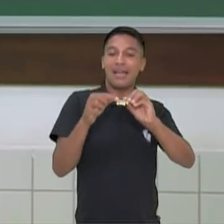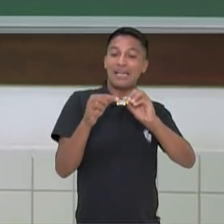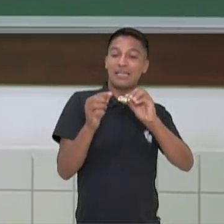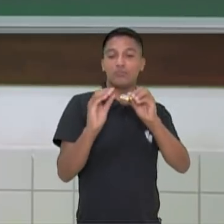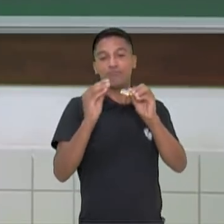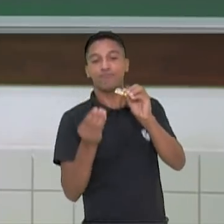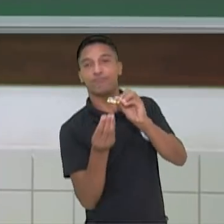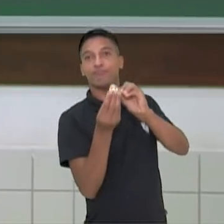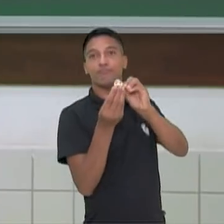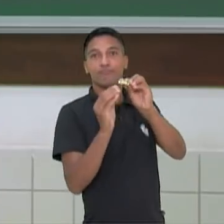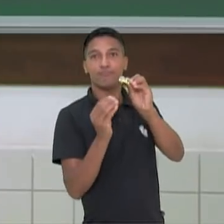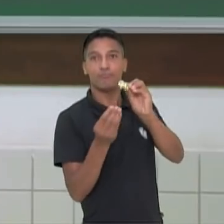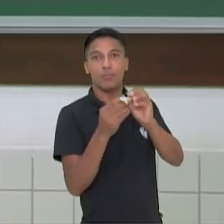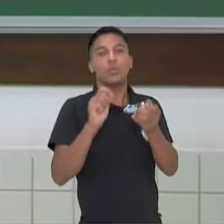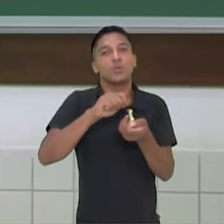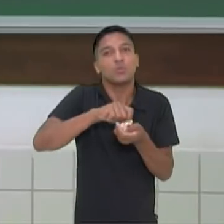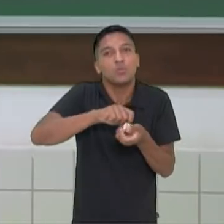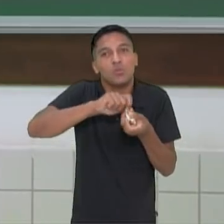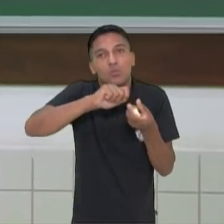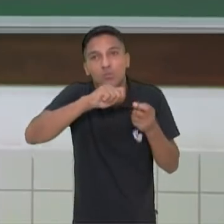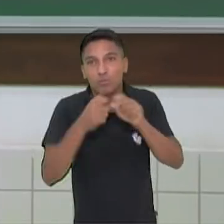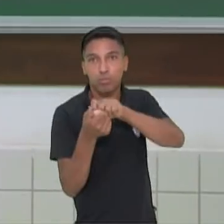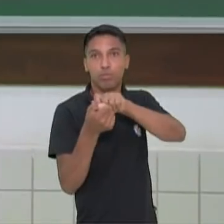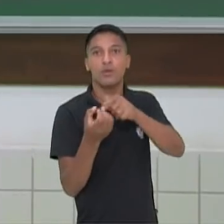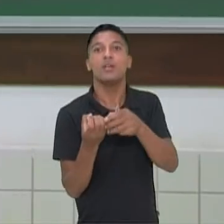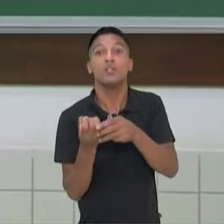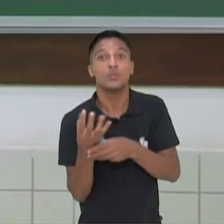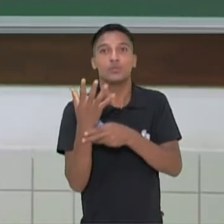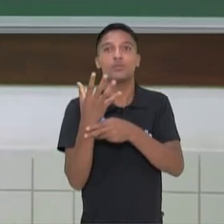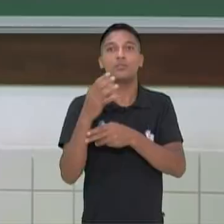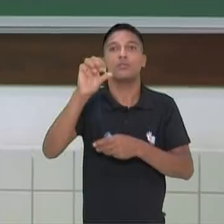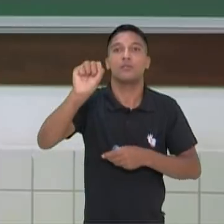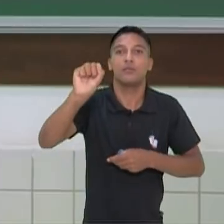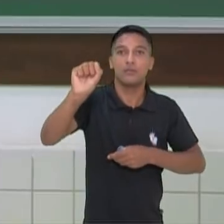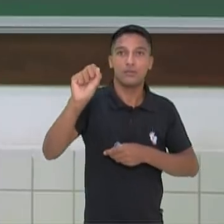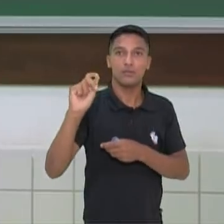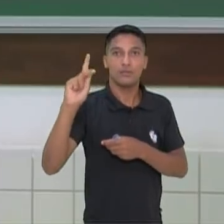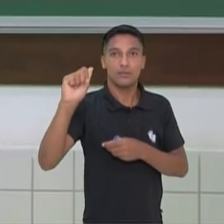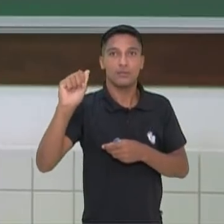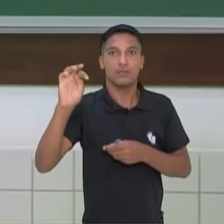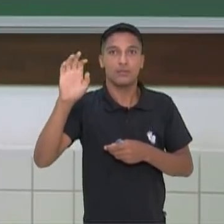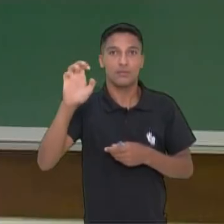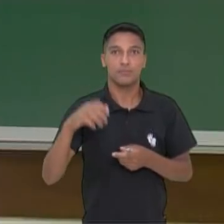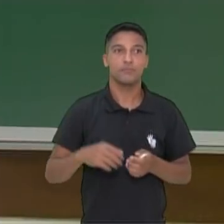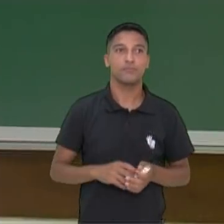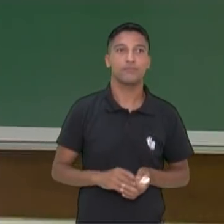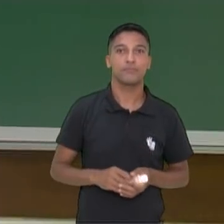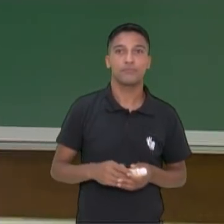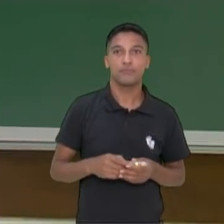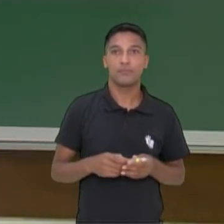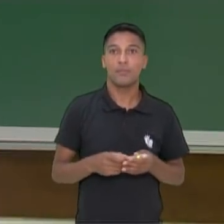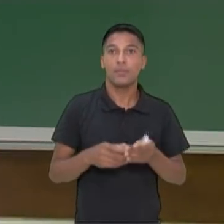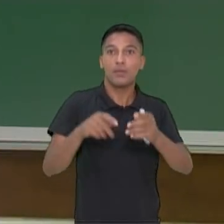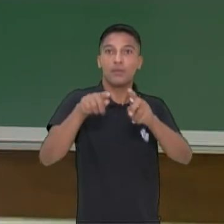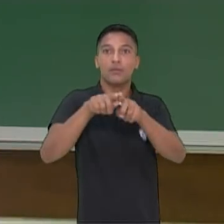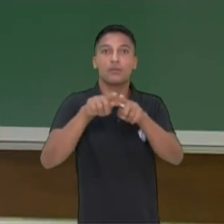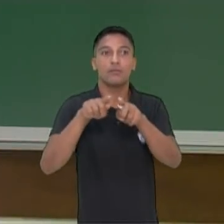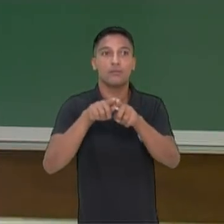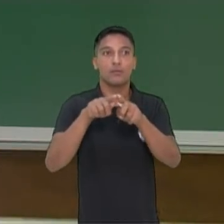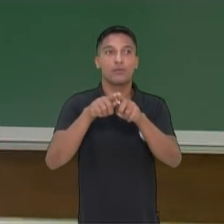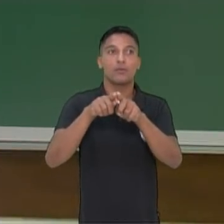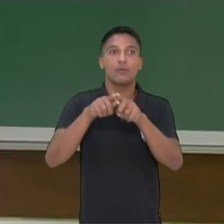da prancha, tá? Daí que surgiu o skate. Mas existe uma outra ideia também. Outra teoria diz que os skates